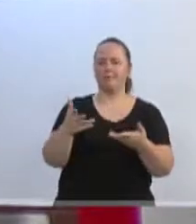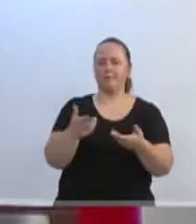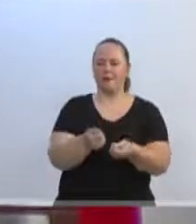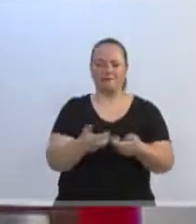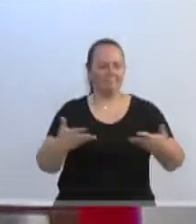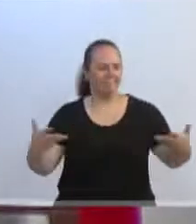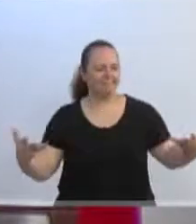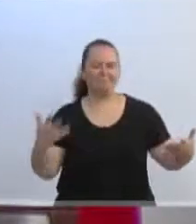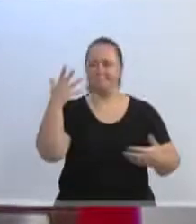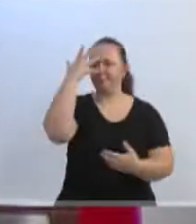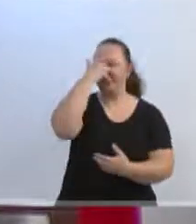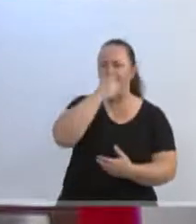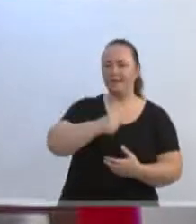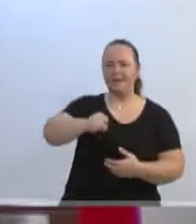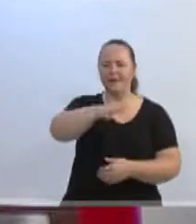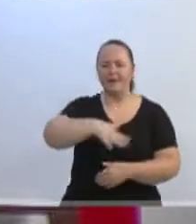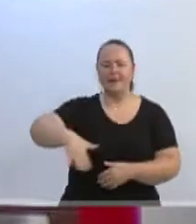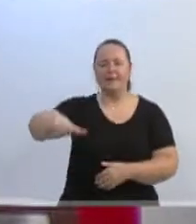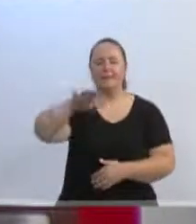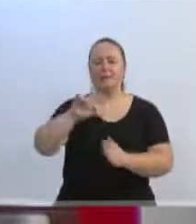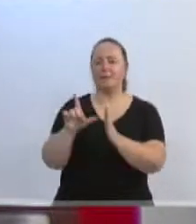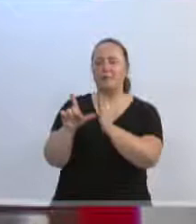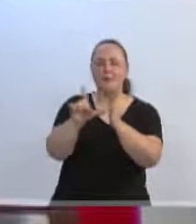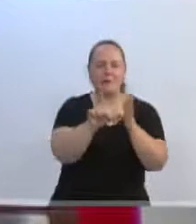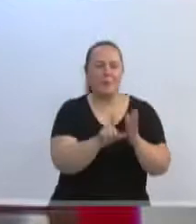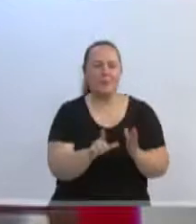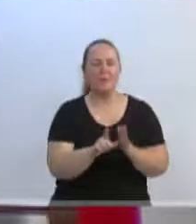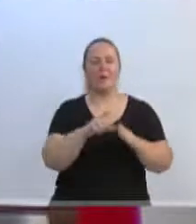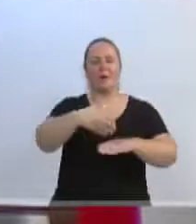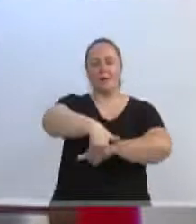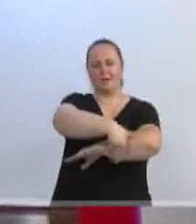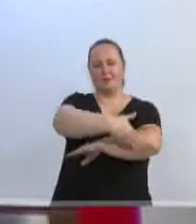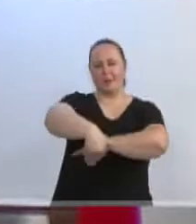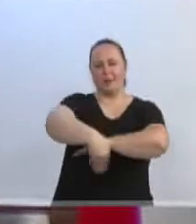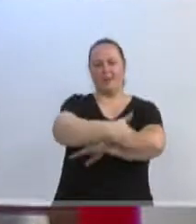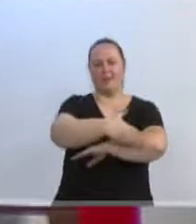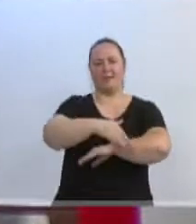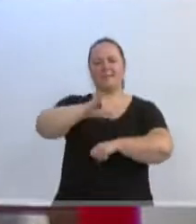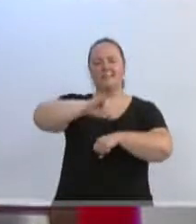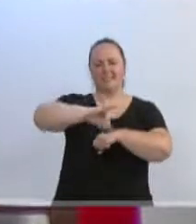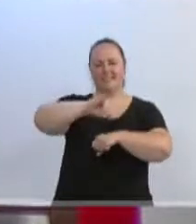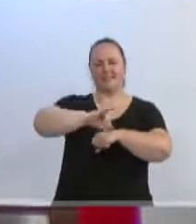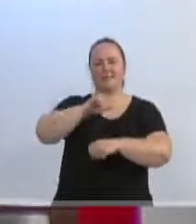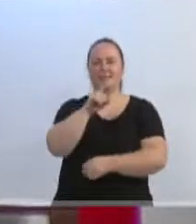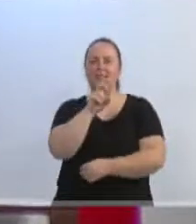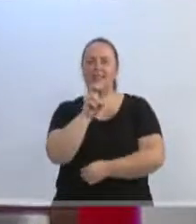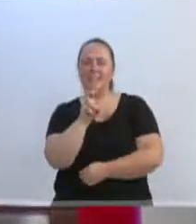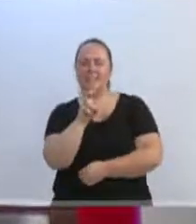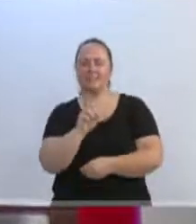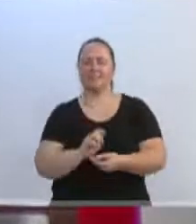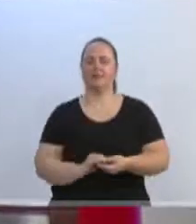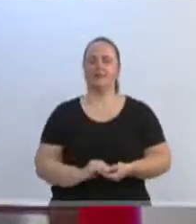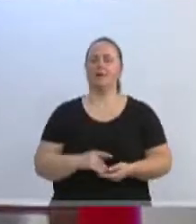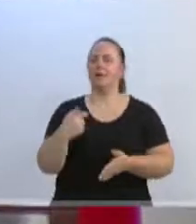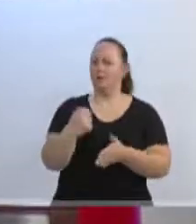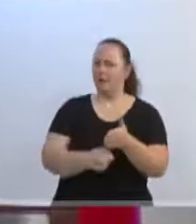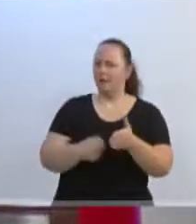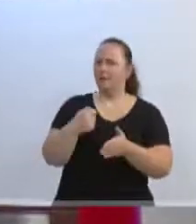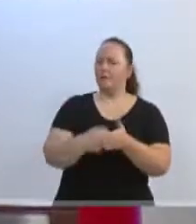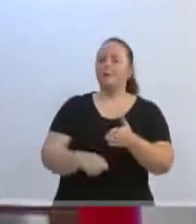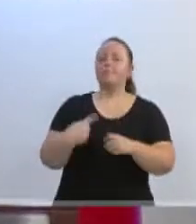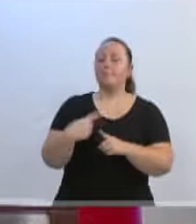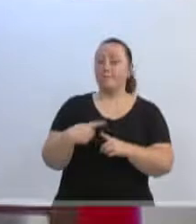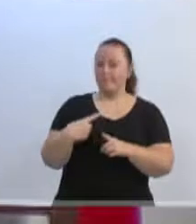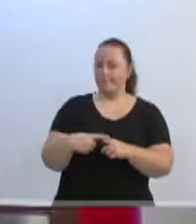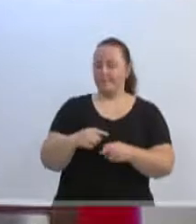só socialmente, mas comercialmente. E é claro que vou lutar por esse tema, até porque eu entendo que a